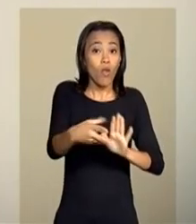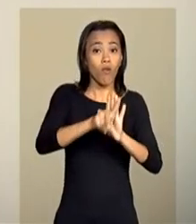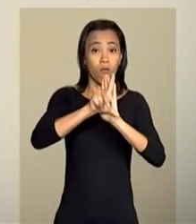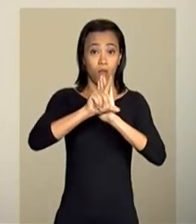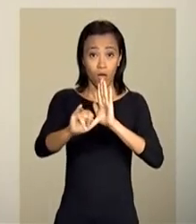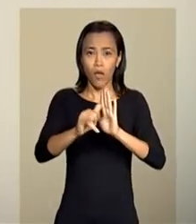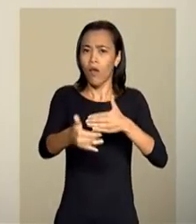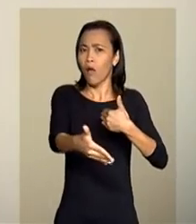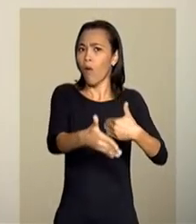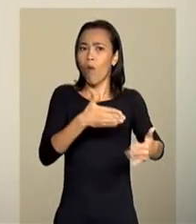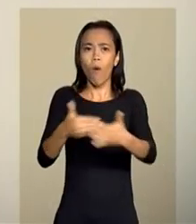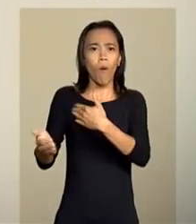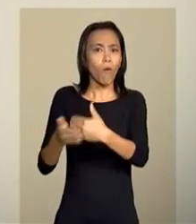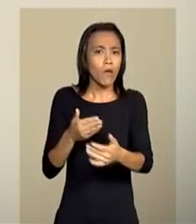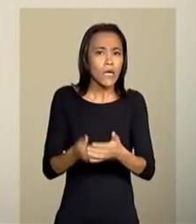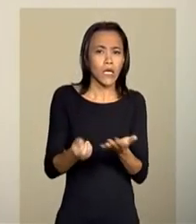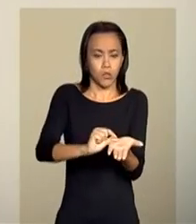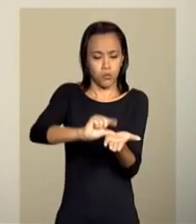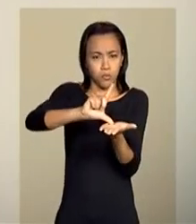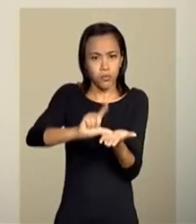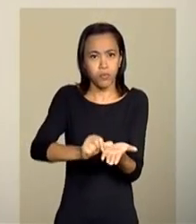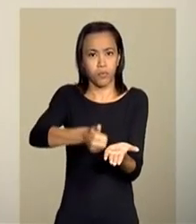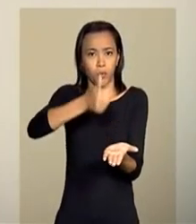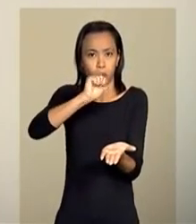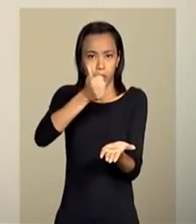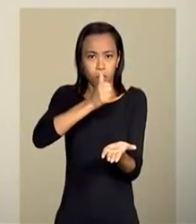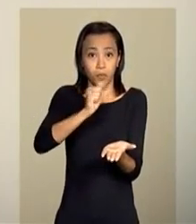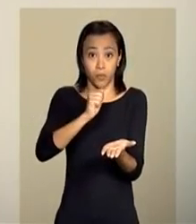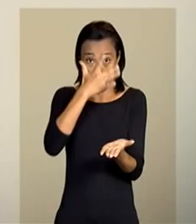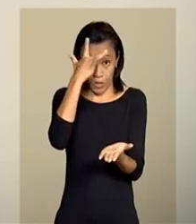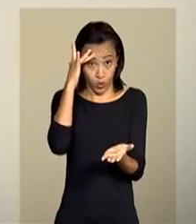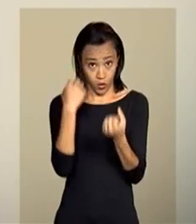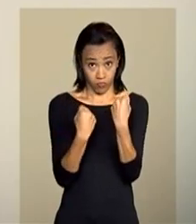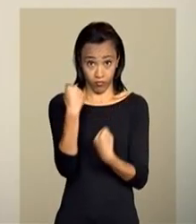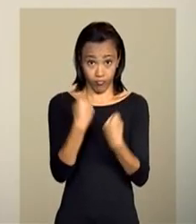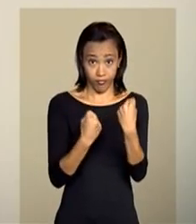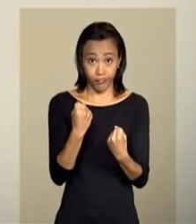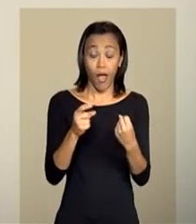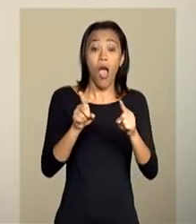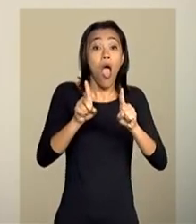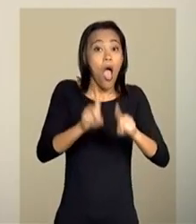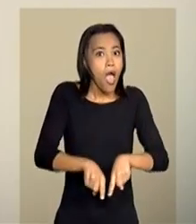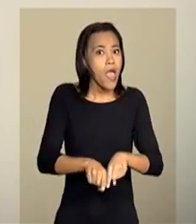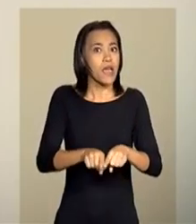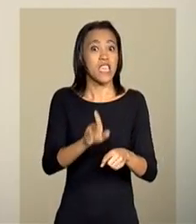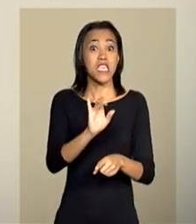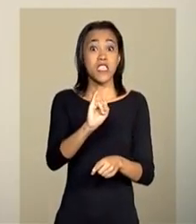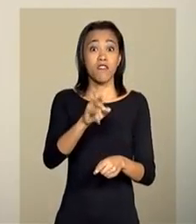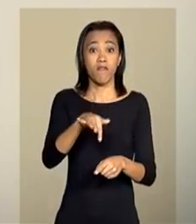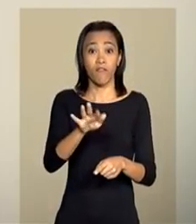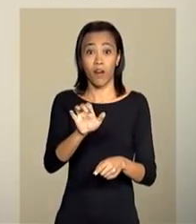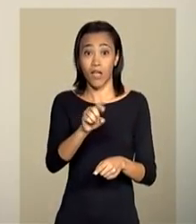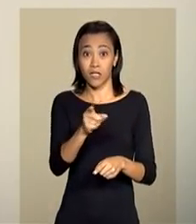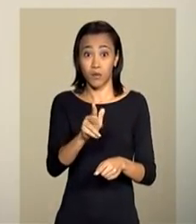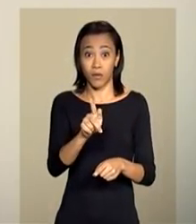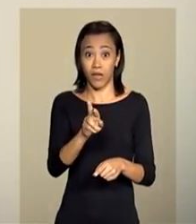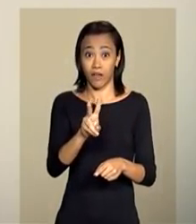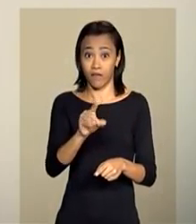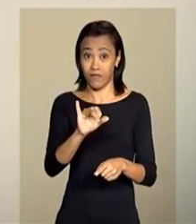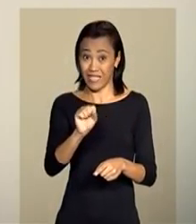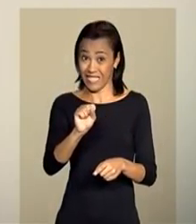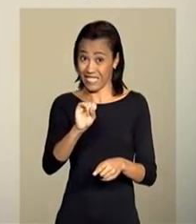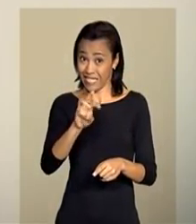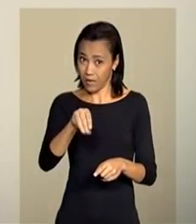seca qualquer quantidade de álcool ingerida pelo motorista é considerada infração gravíssima veja bem